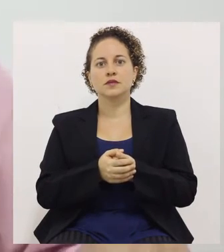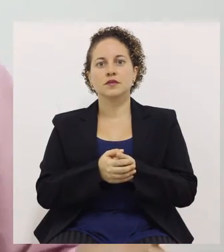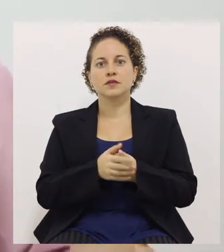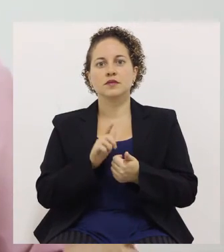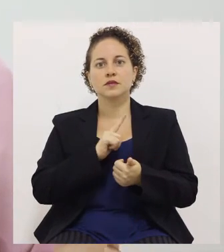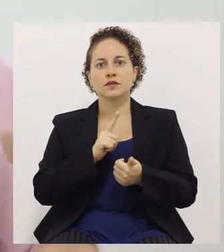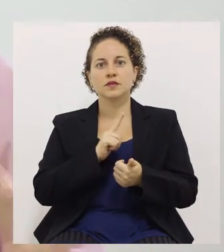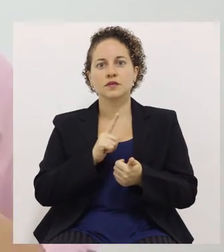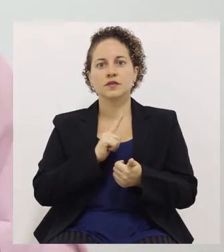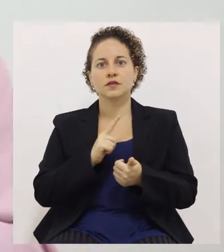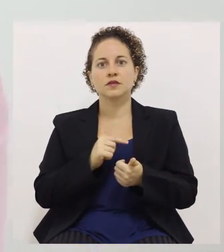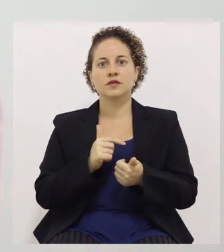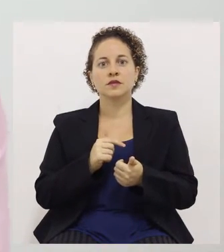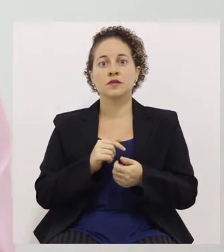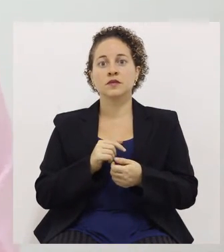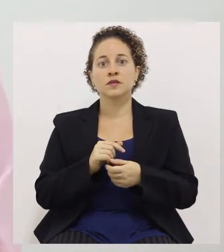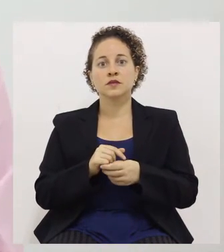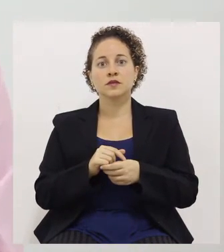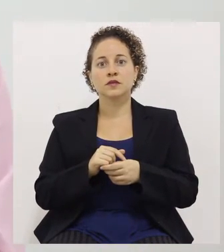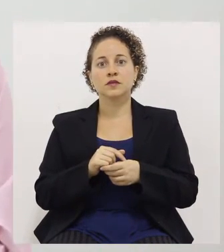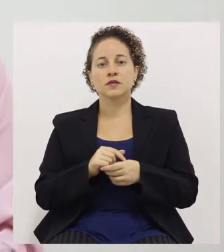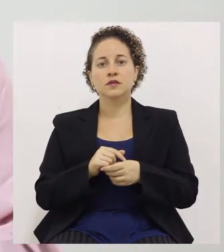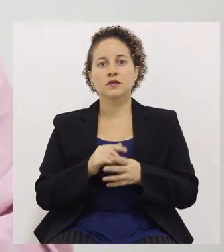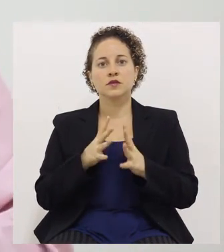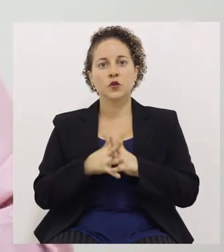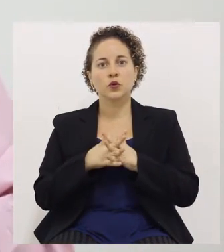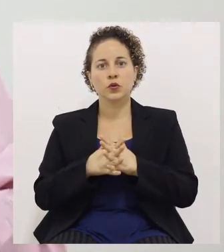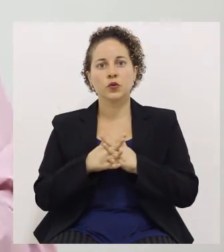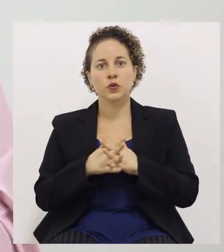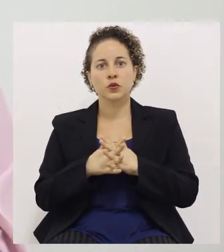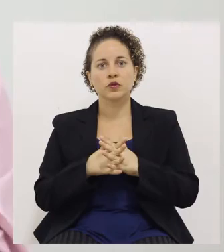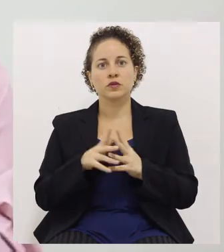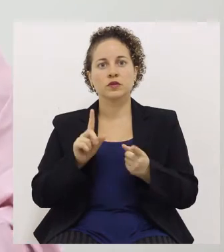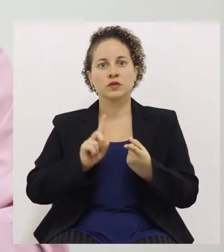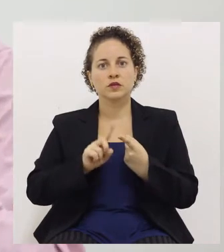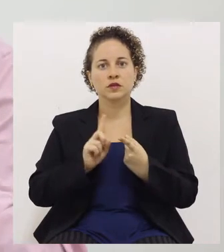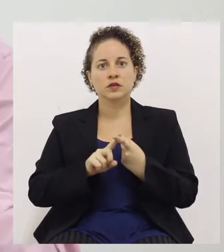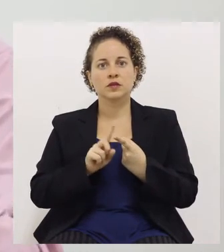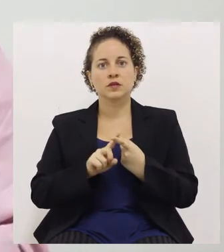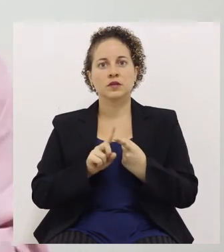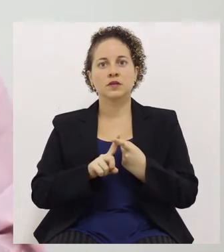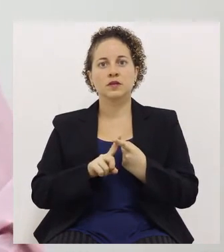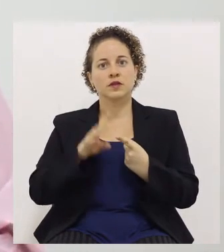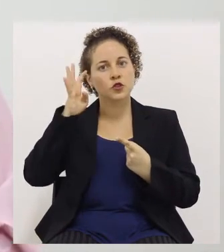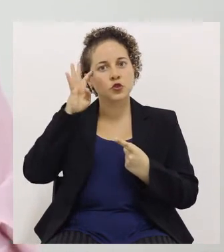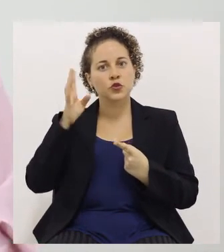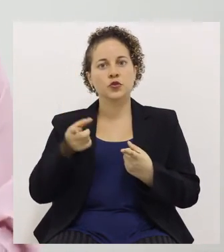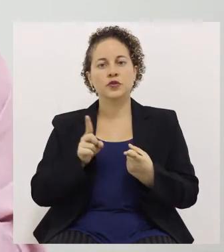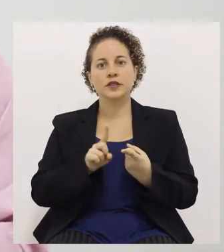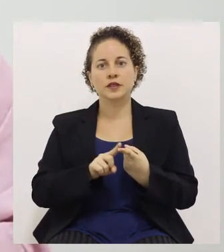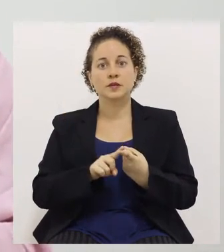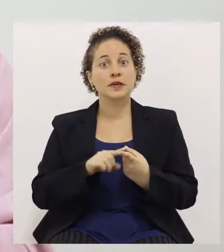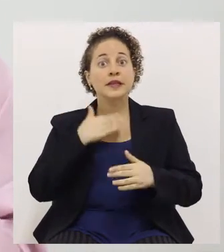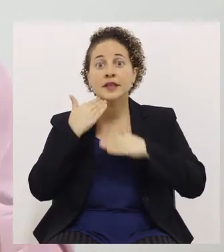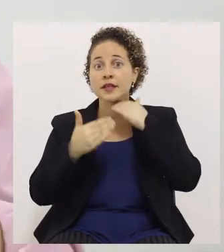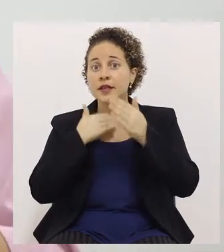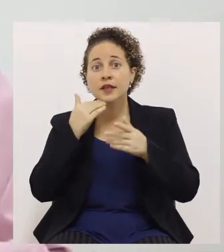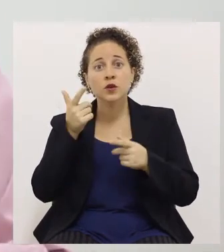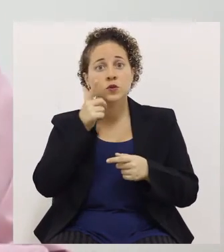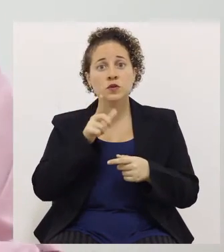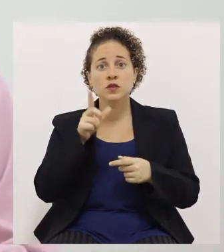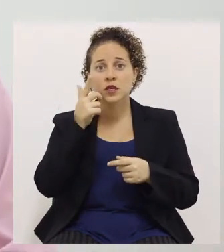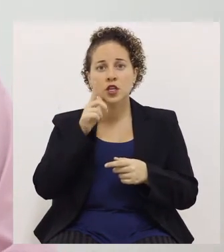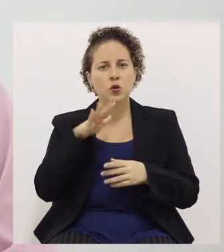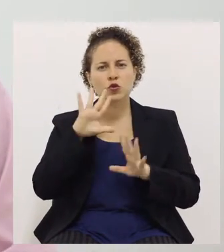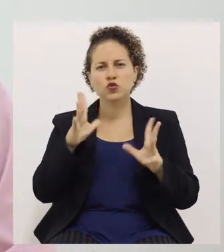outro extremo, a gente tem perde-perde. O conflito se arrastou, as partes não se entenderam e aí ninguém